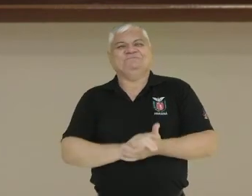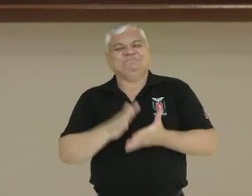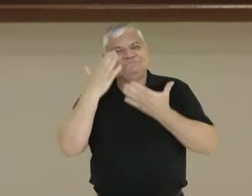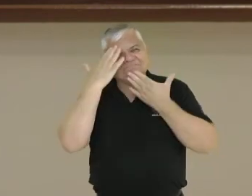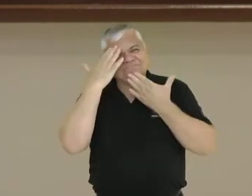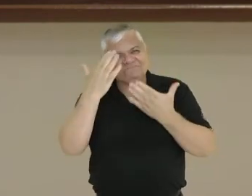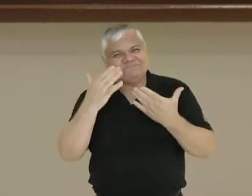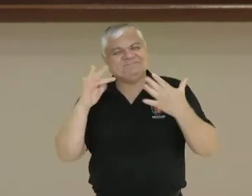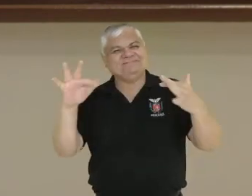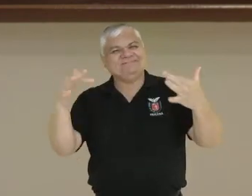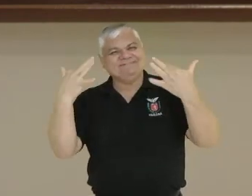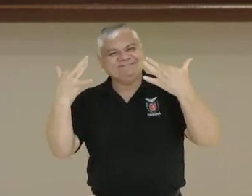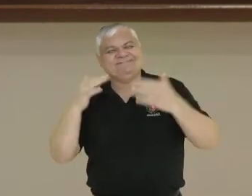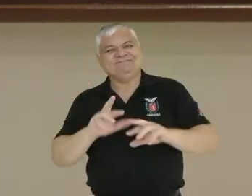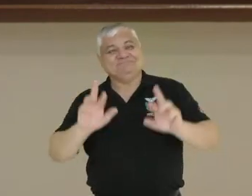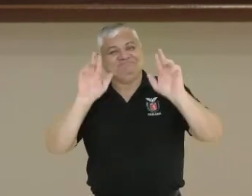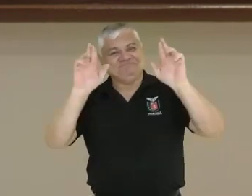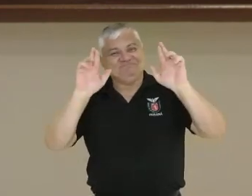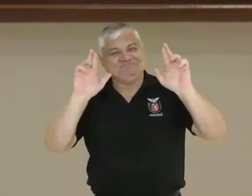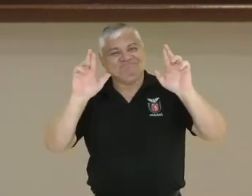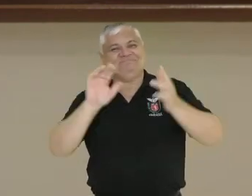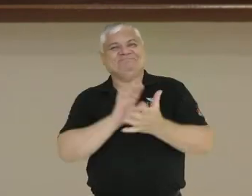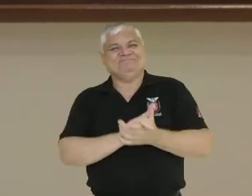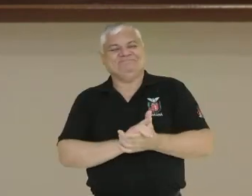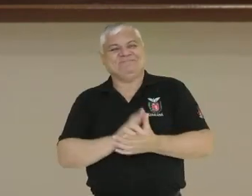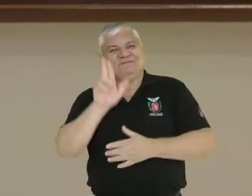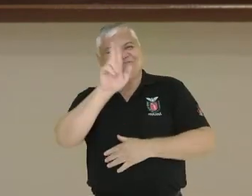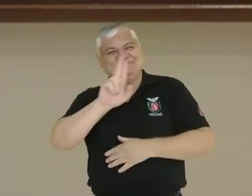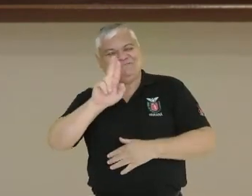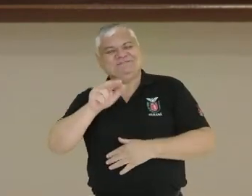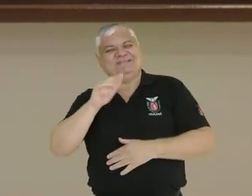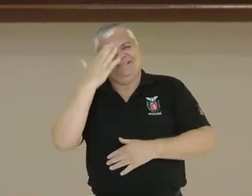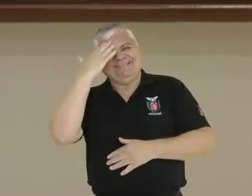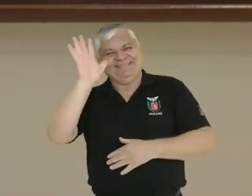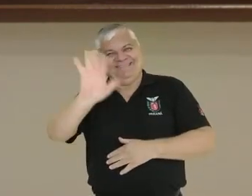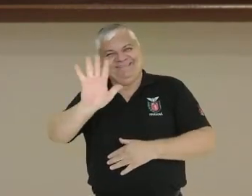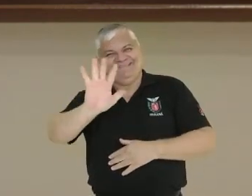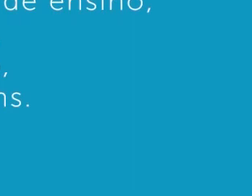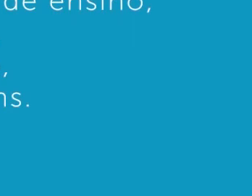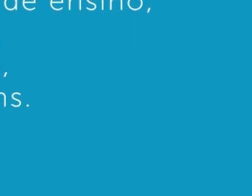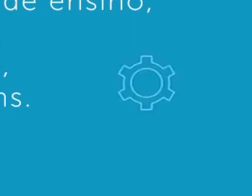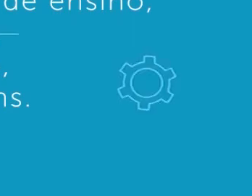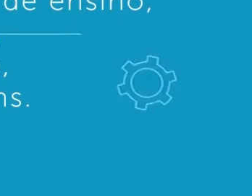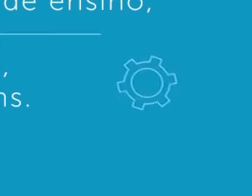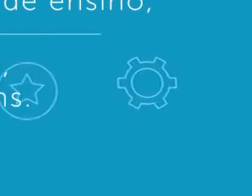agradeço a todo mundo que acompanhou a aula, espero que seja útil a você e até a próxima.